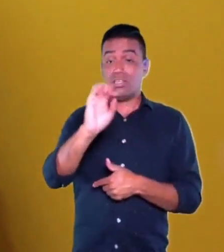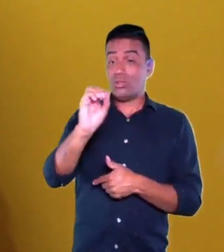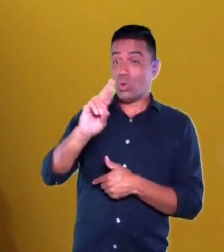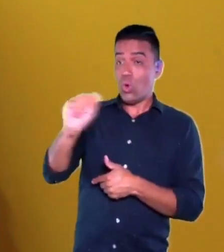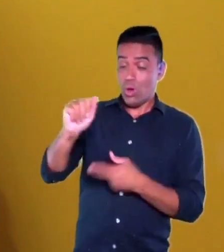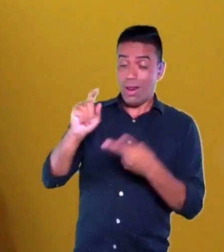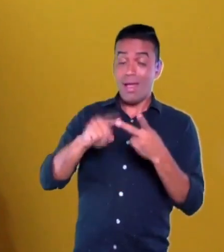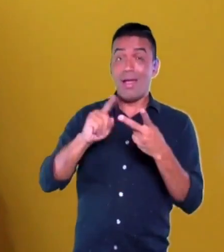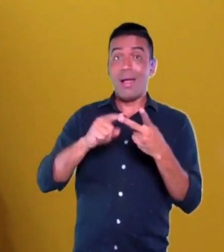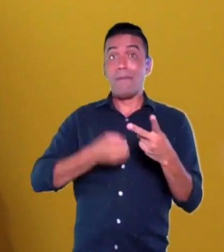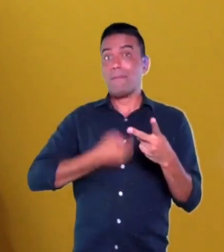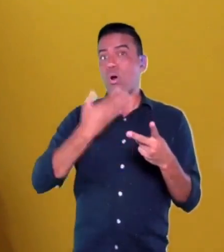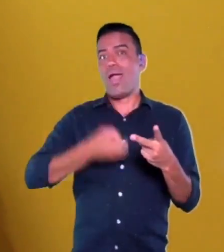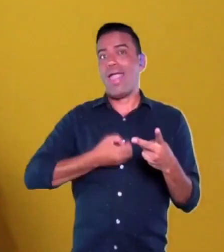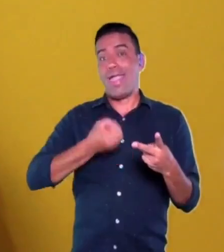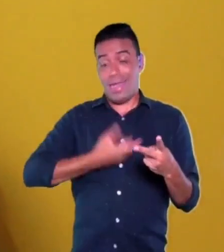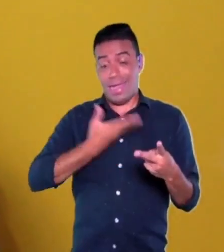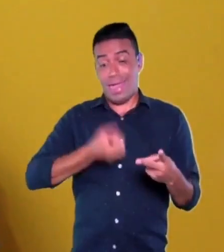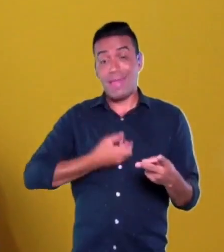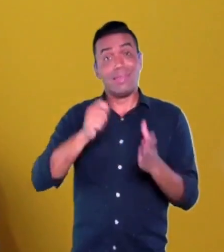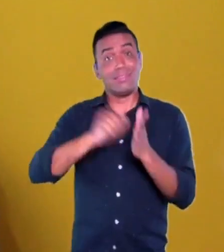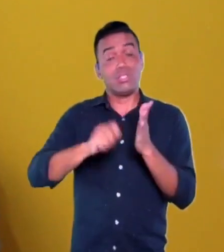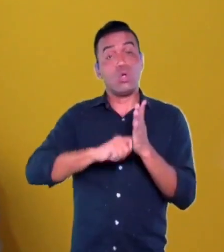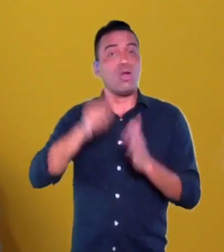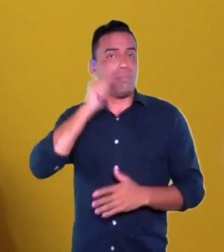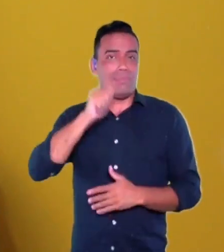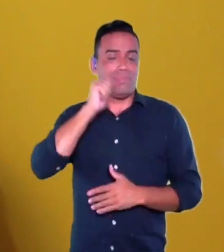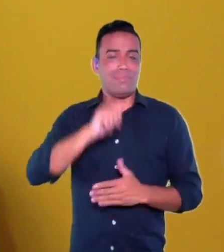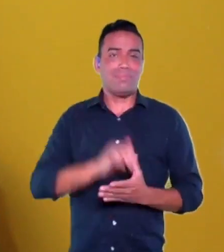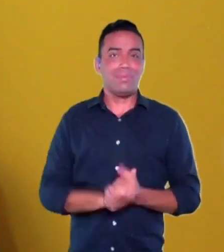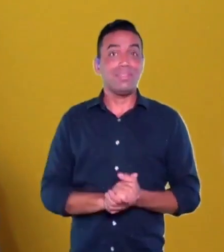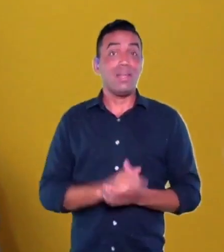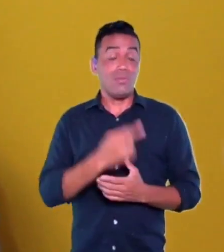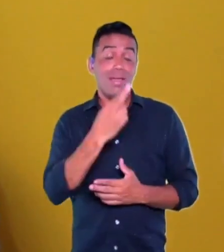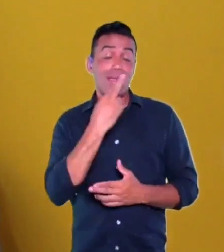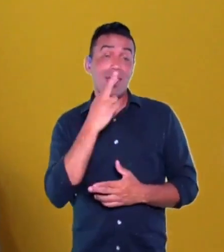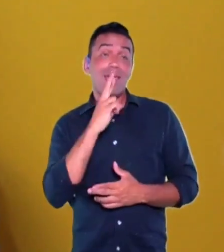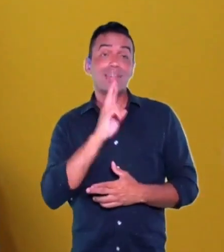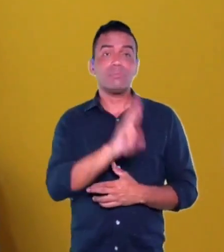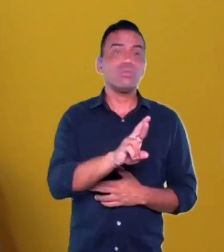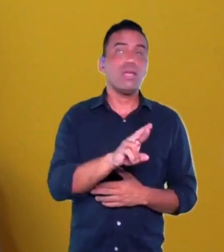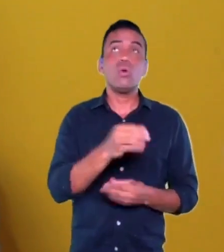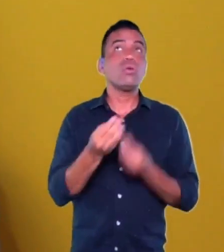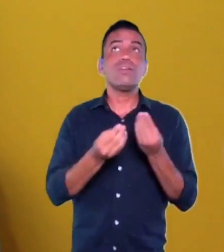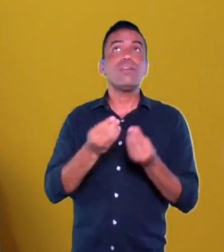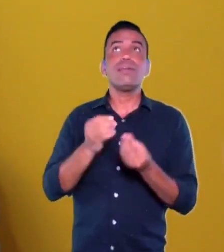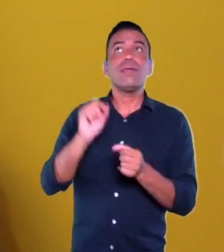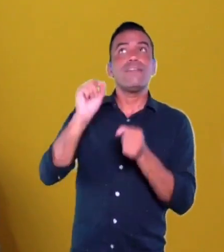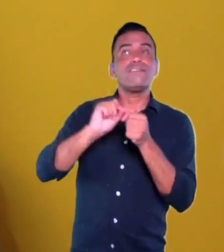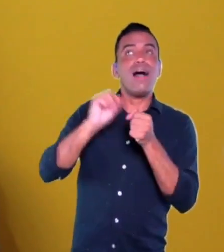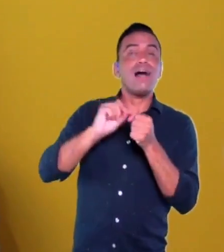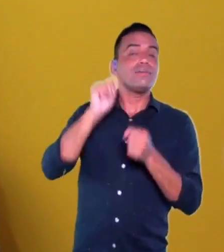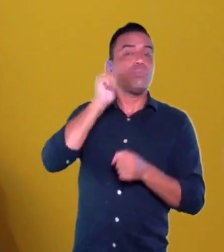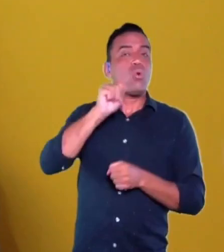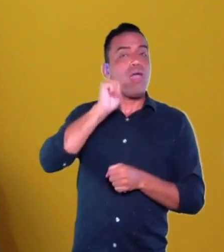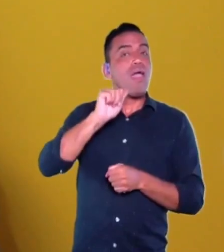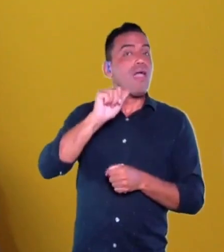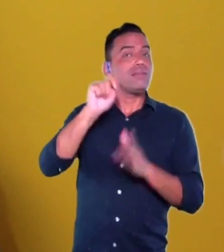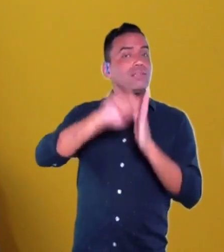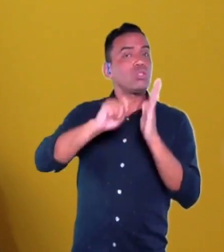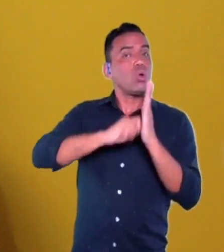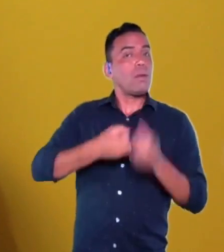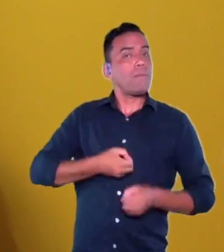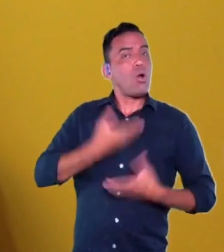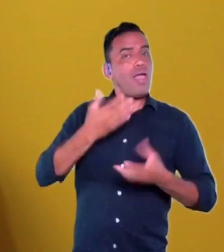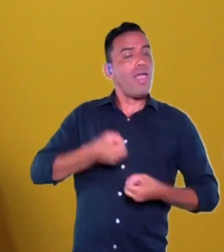né? Vocês Total, colocam aqui, esse é. você vai respondendo a pergunta, o que faz uma poeta, né? É, Então, eu esse quero te pedir é. para